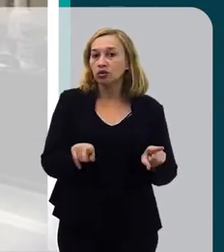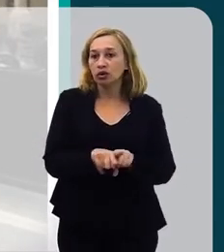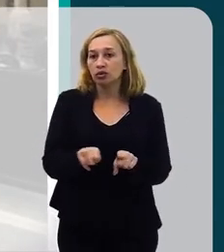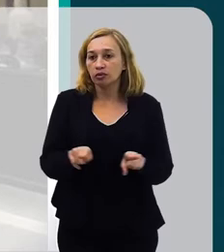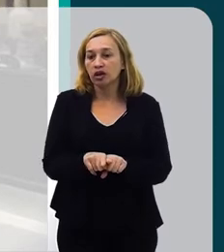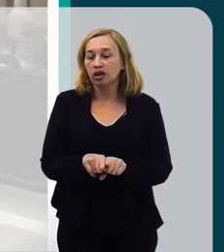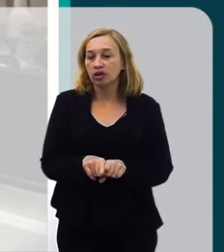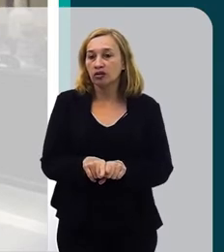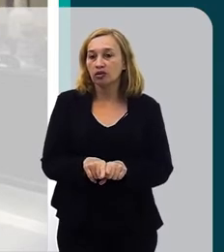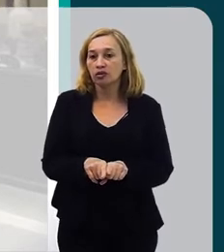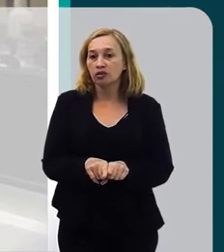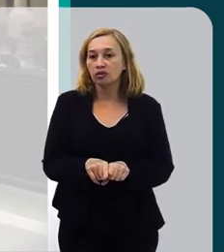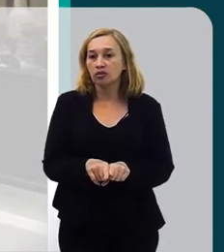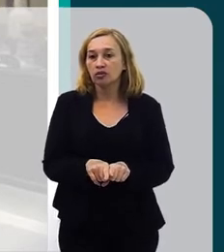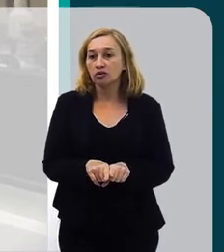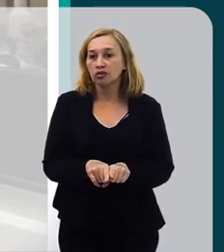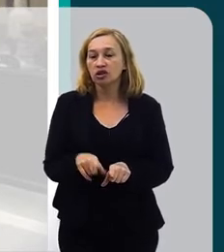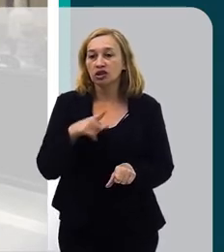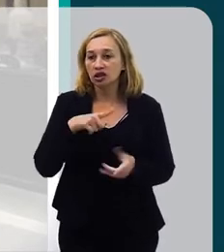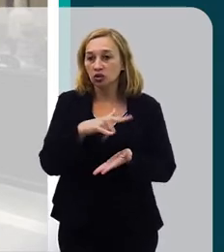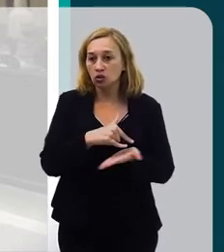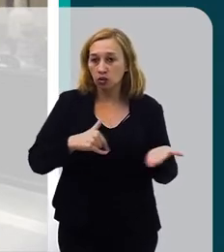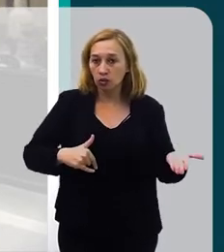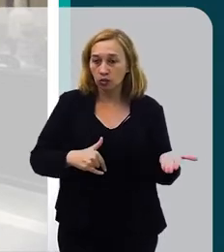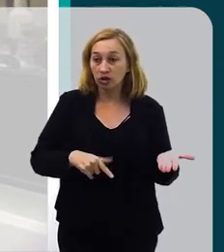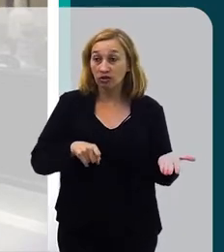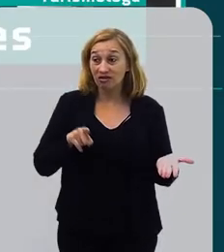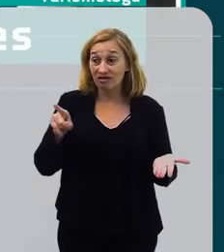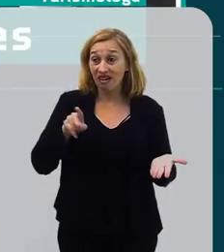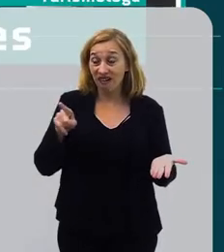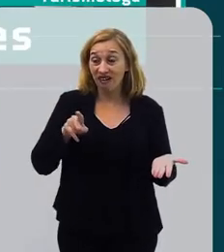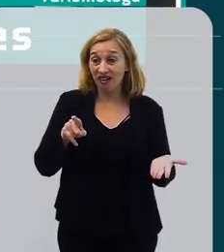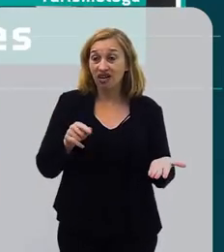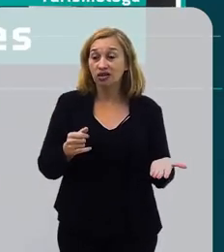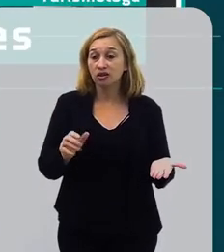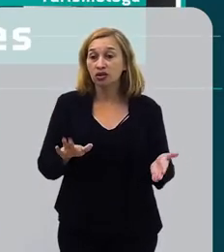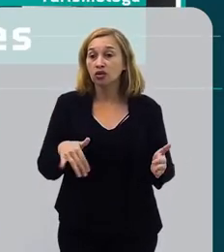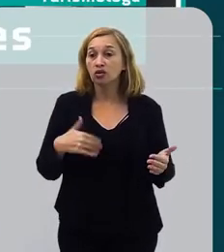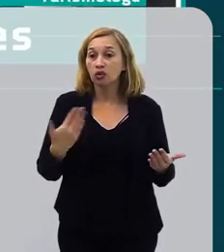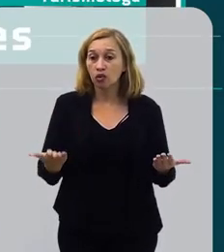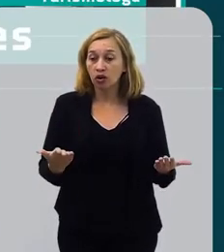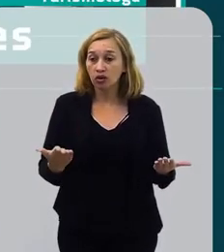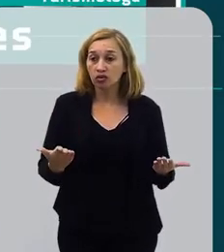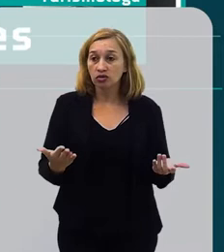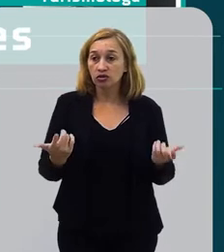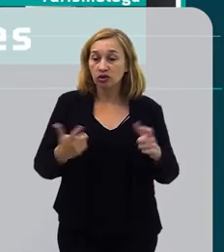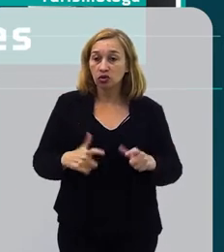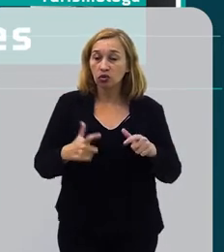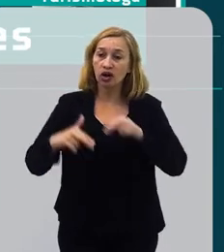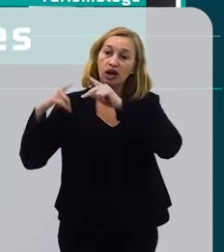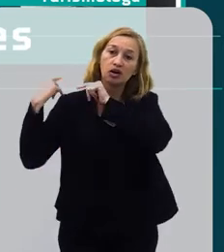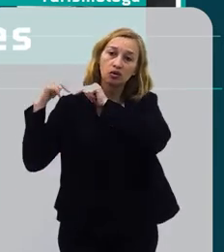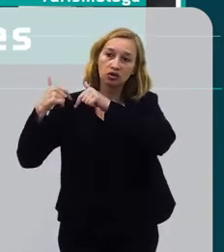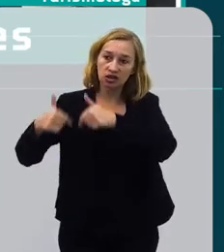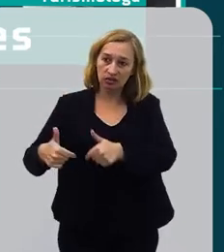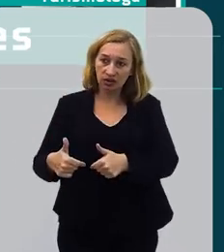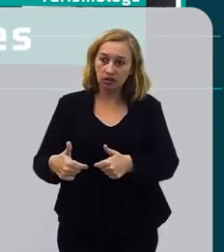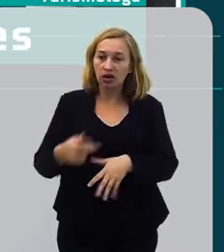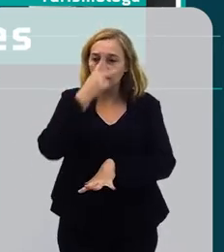mais difícil também você ter esse documento quando se trata de um